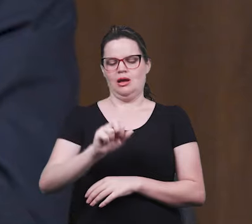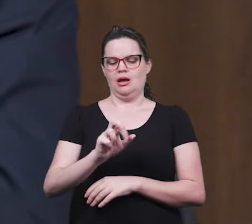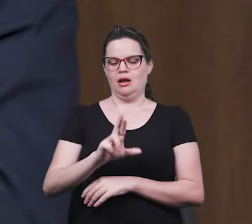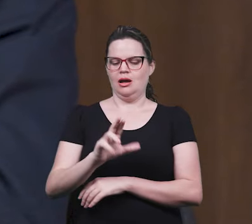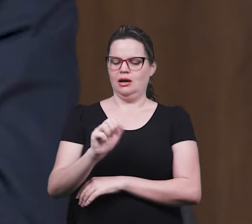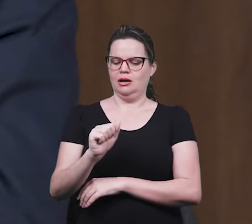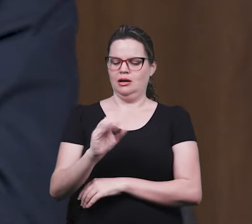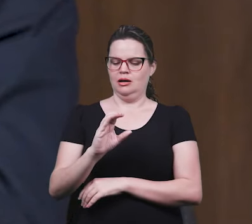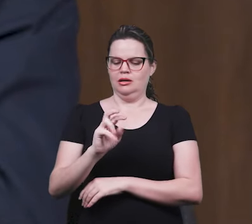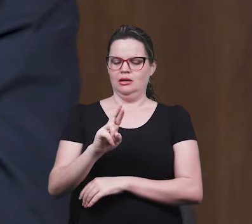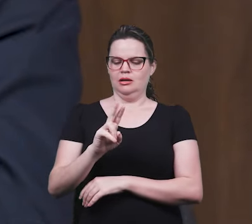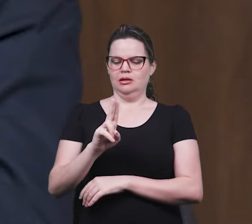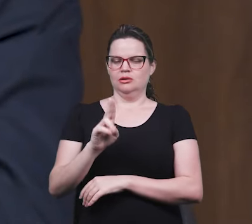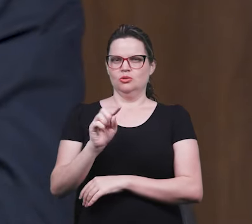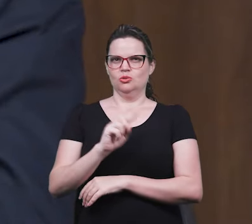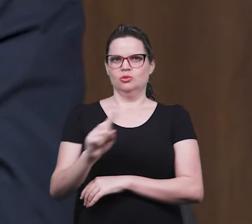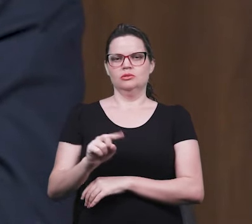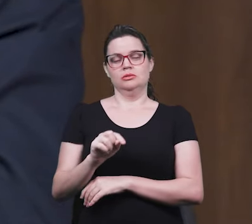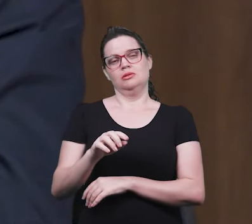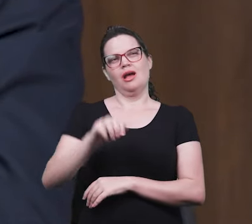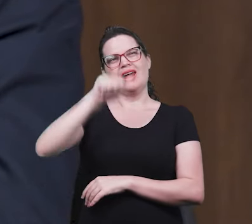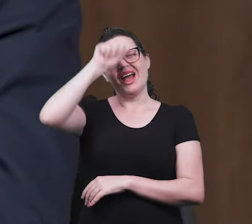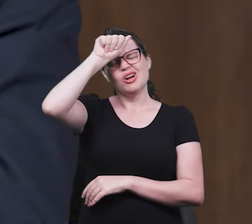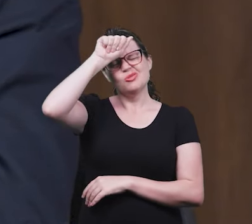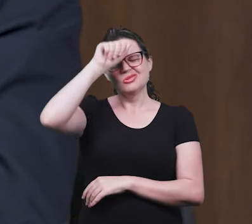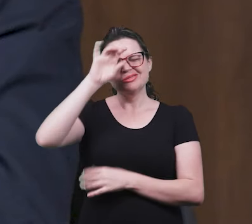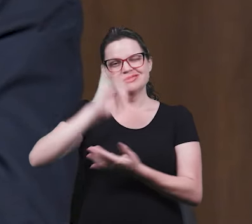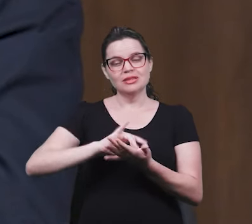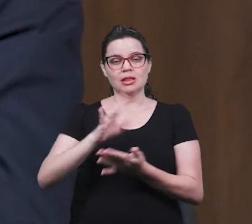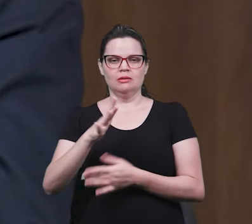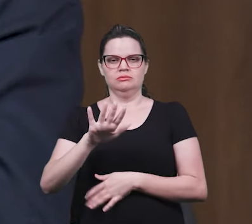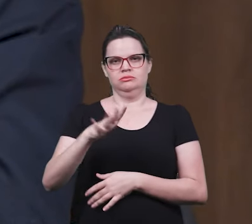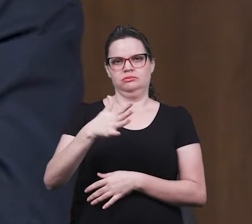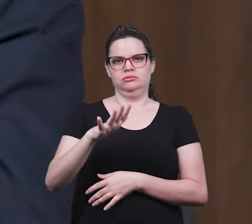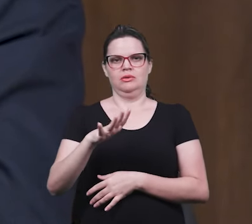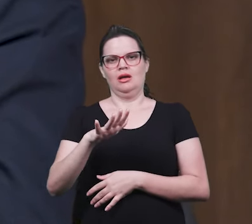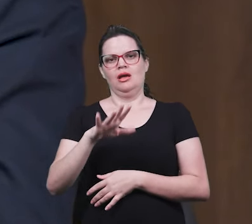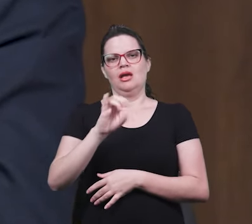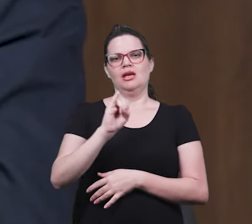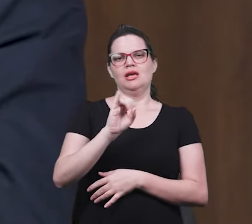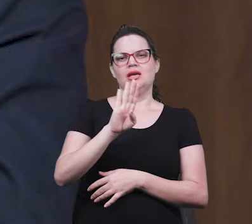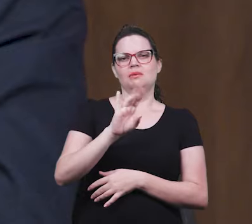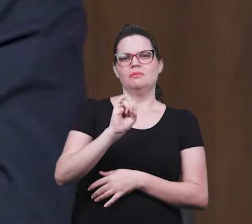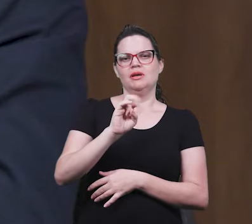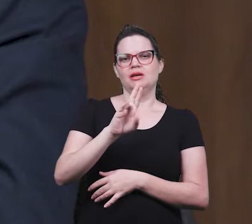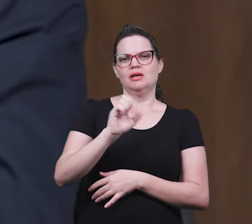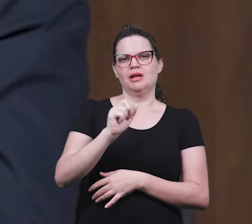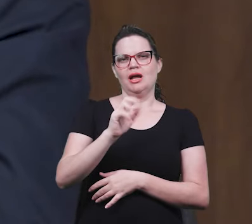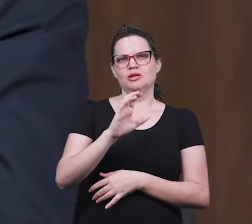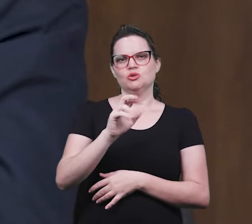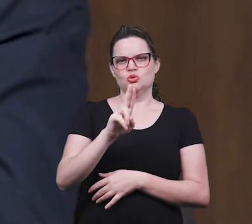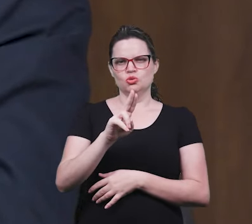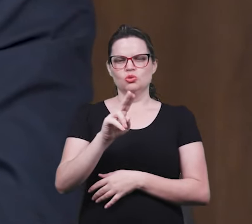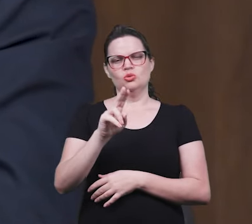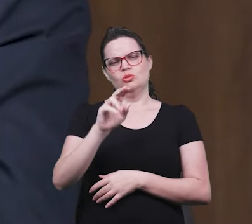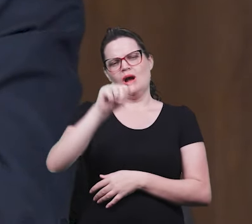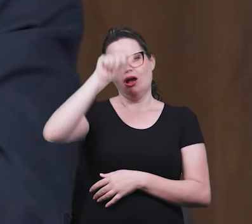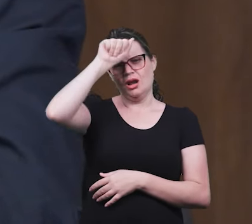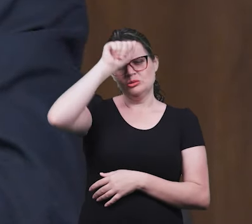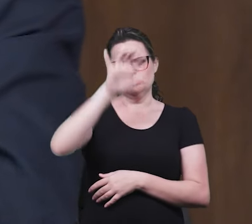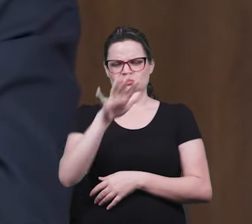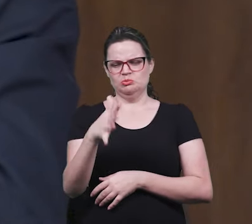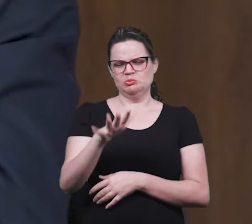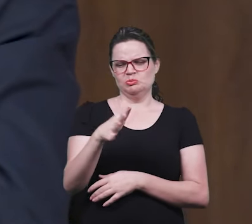bem Aracruz, é aquela região entre Ibiraçu e Aracruz, chamado Aricanga, né? Mas eu fui registrado em